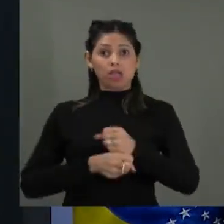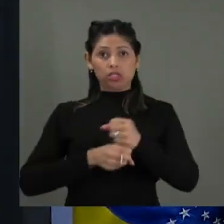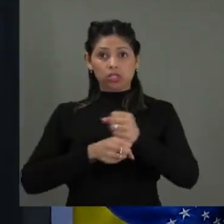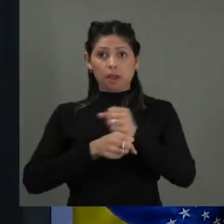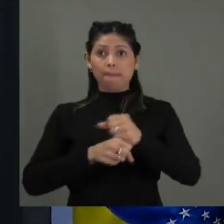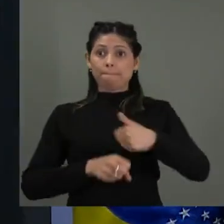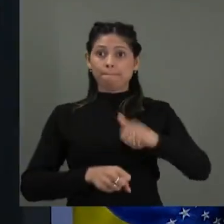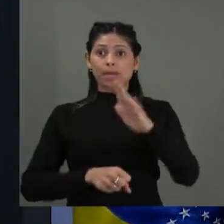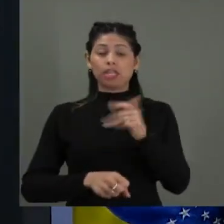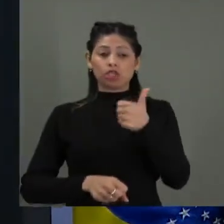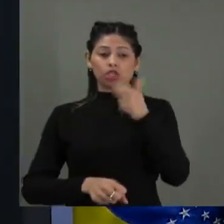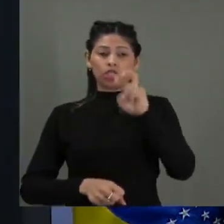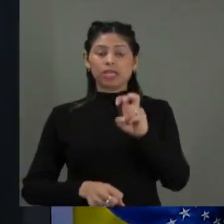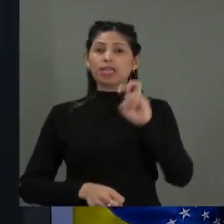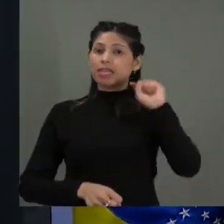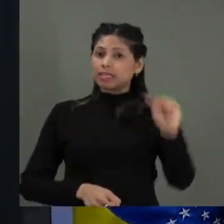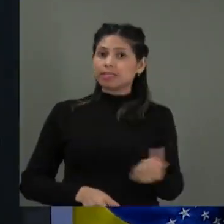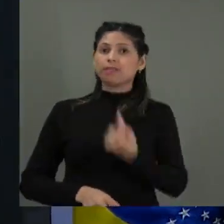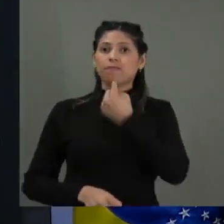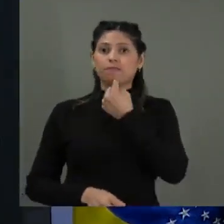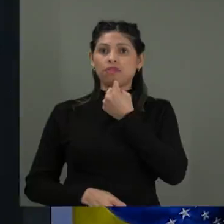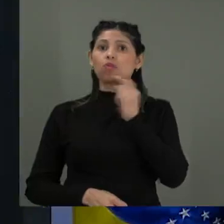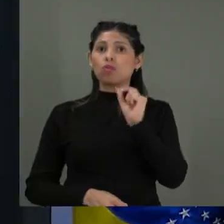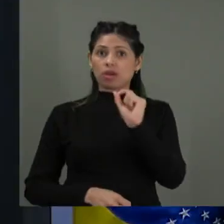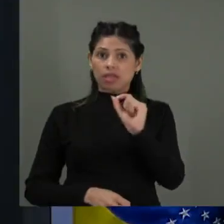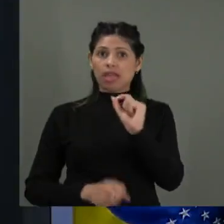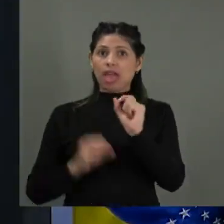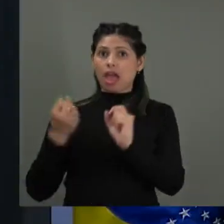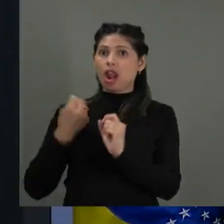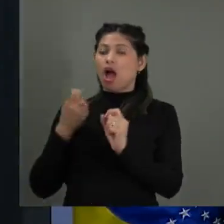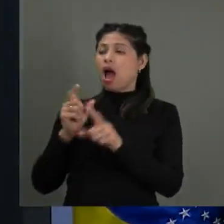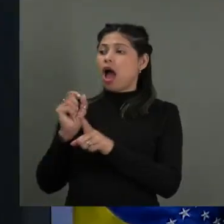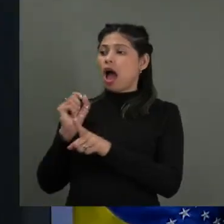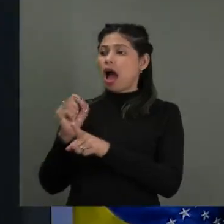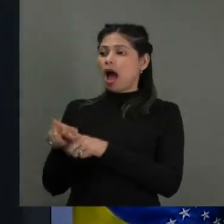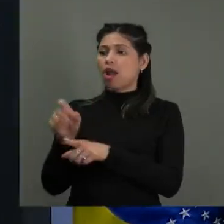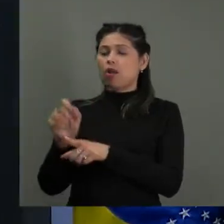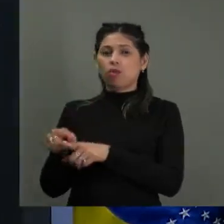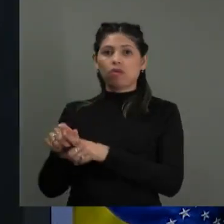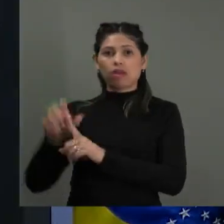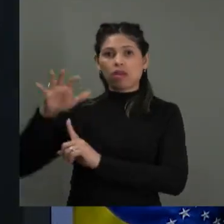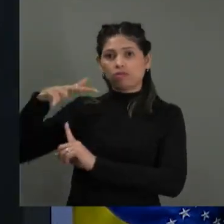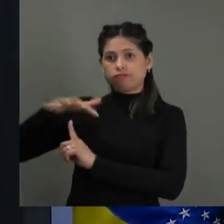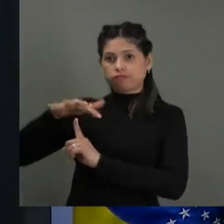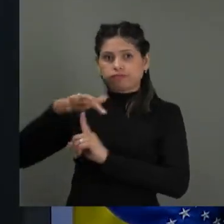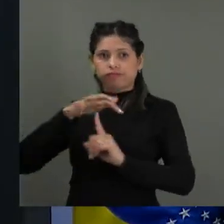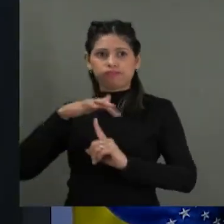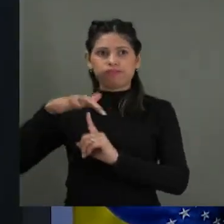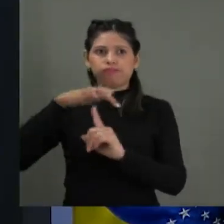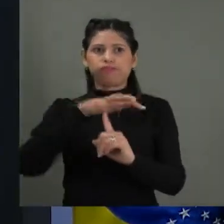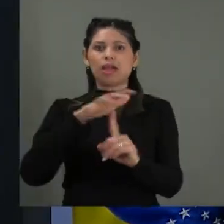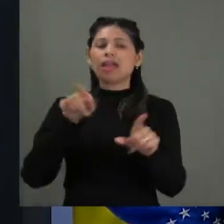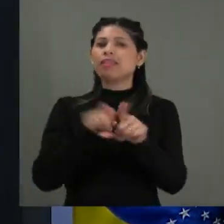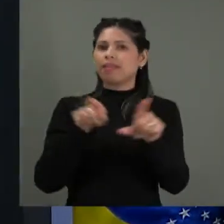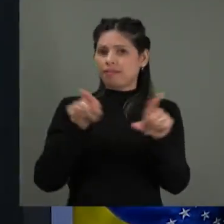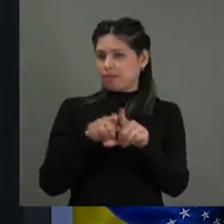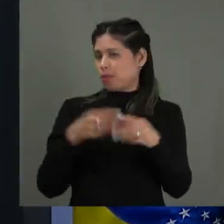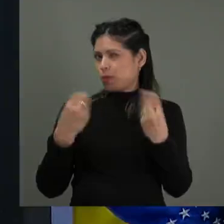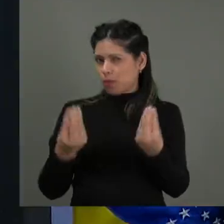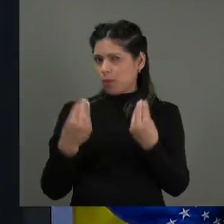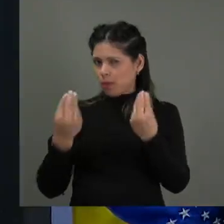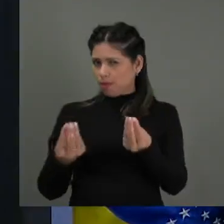15 milhões de reais com o aluguel de jatinhos e helicópteros. Falta, na realidade,